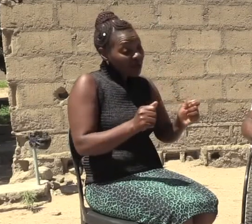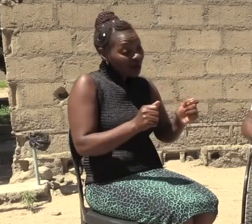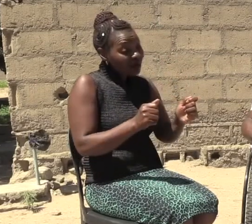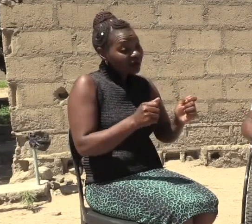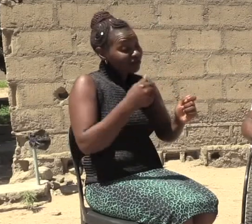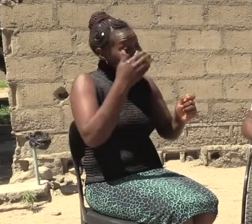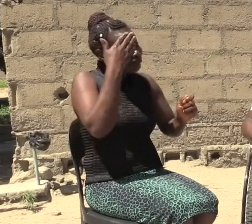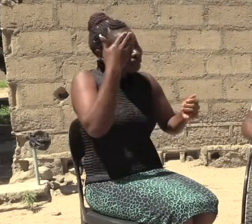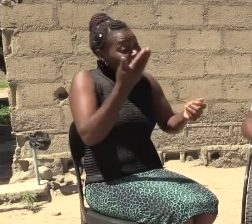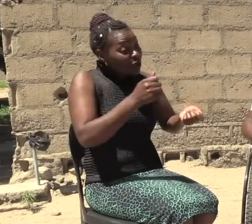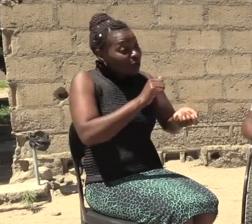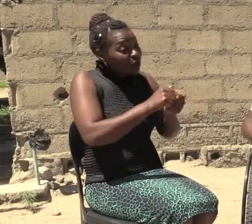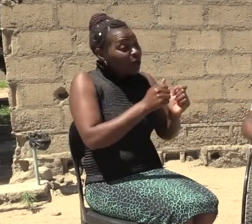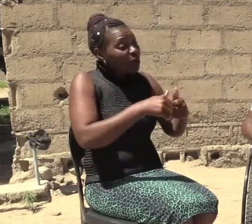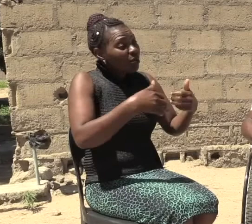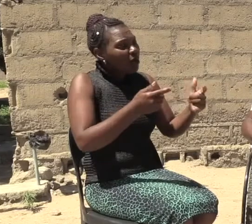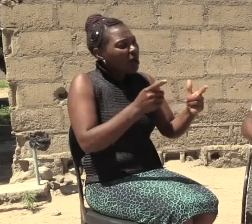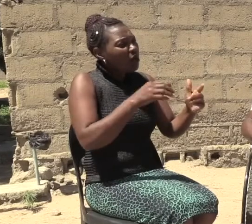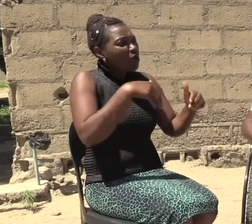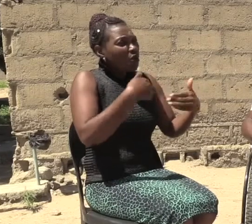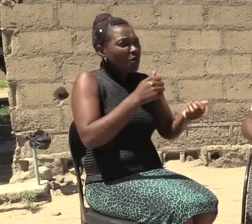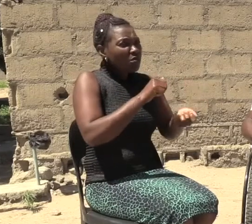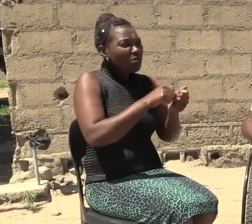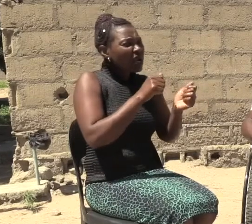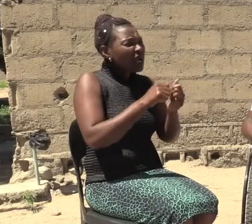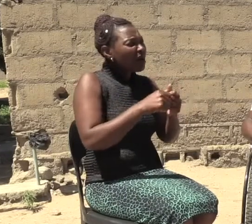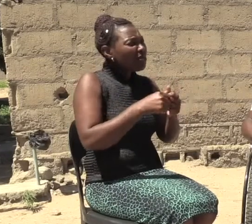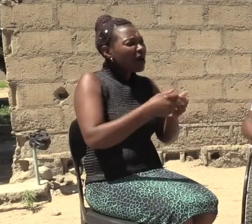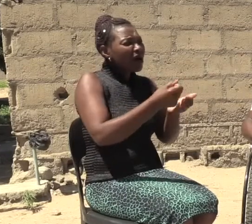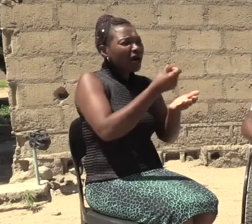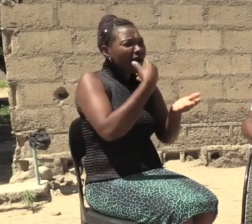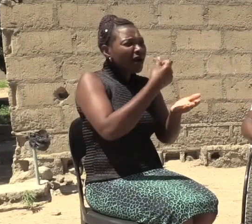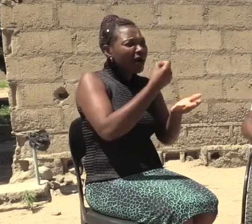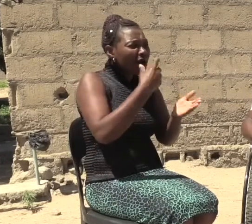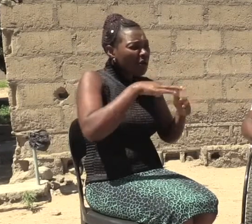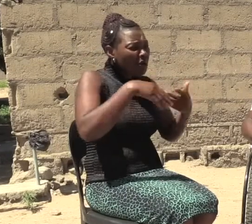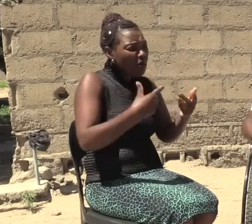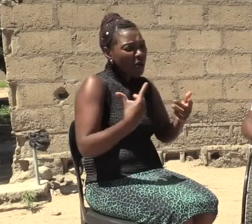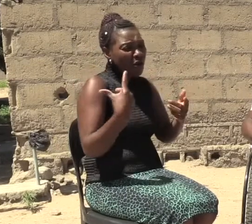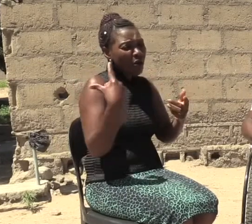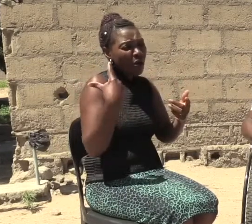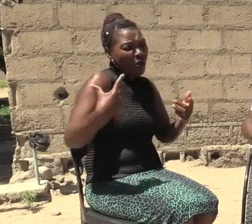comprimidos. Não sei qual foi o problema, nem o médico foi capaz de detectar.